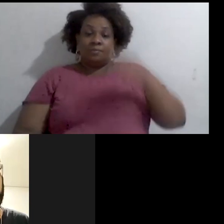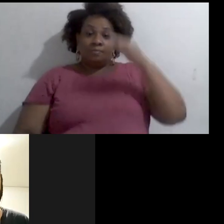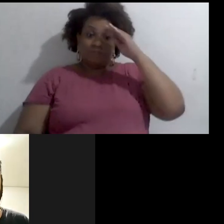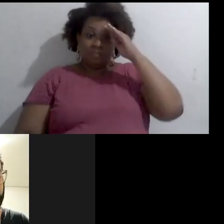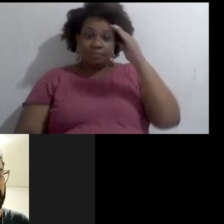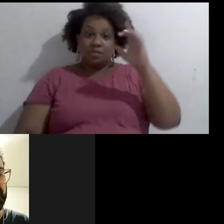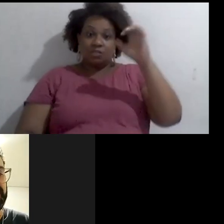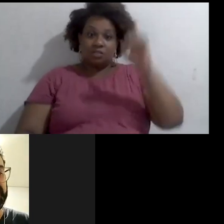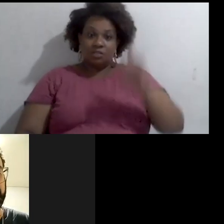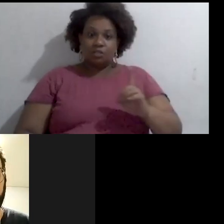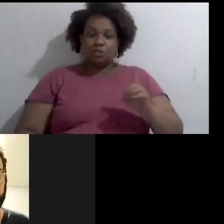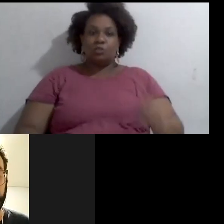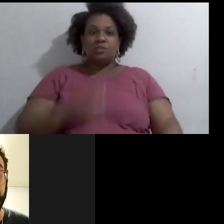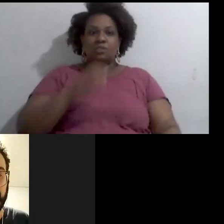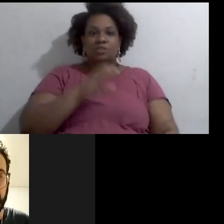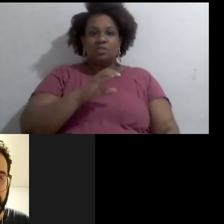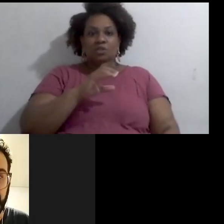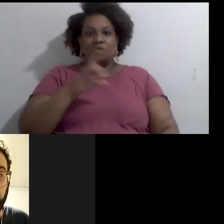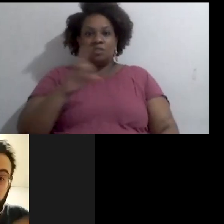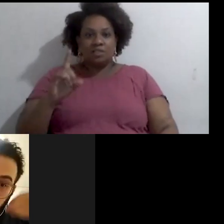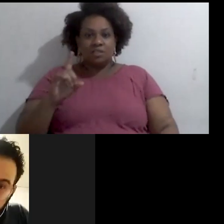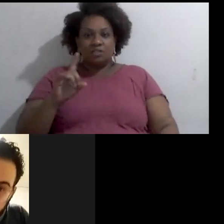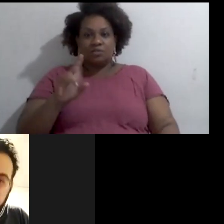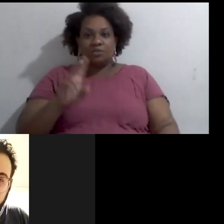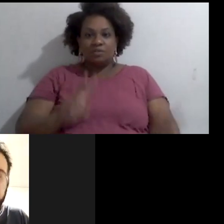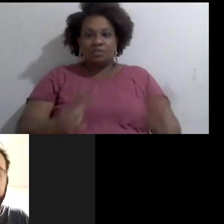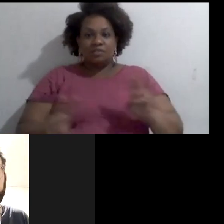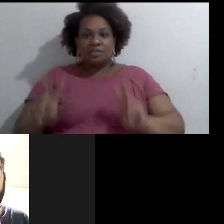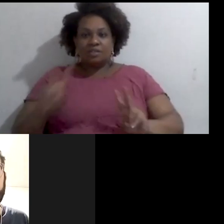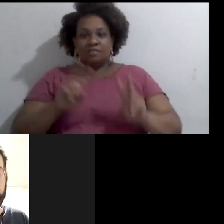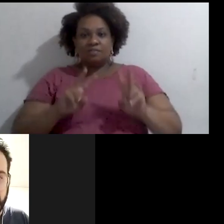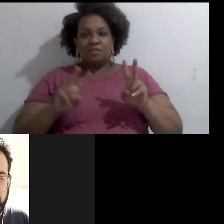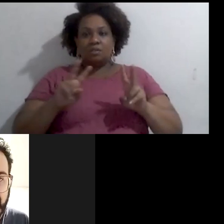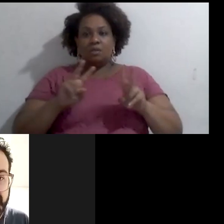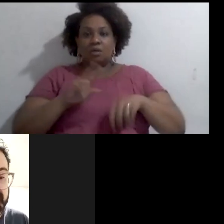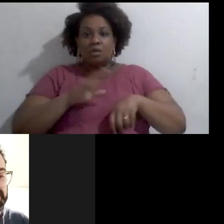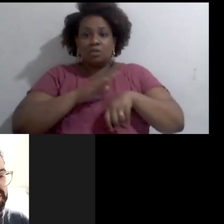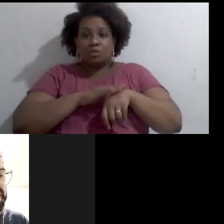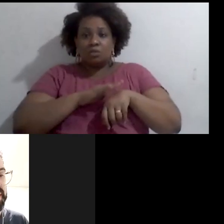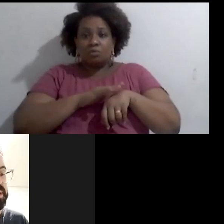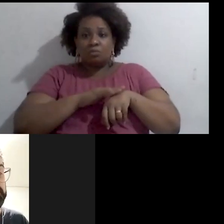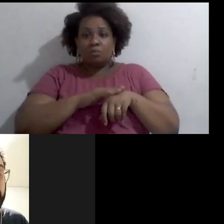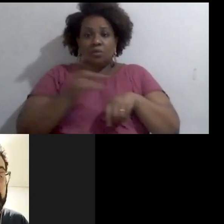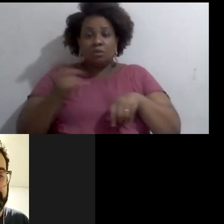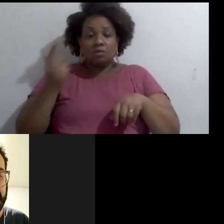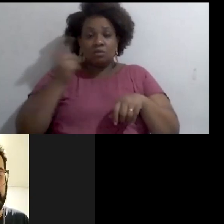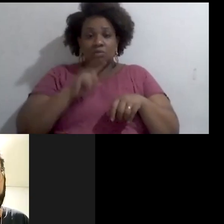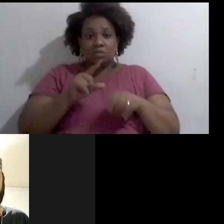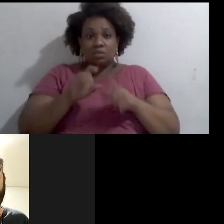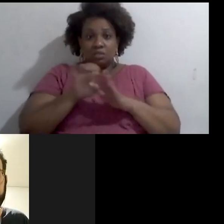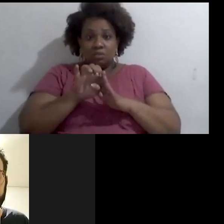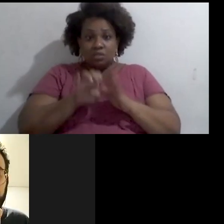de linguagens da Dirarte, que no momento que esses editais chegarem, que esses coordenadores